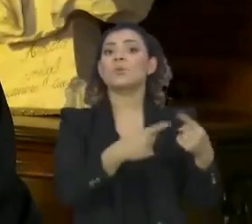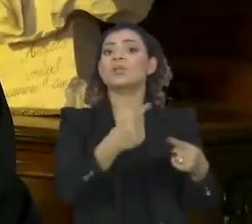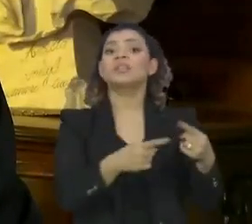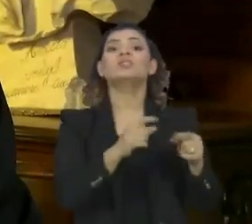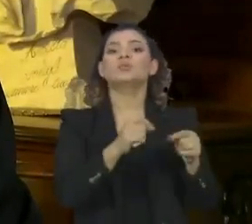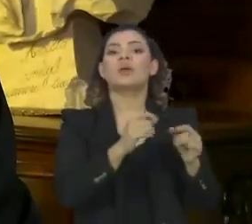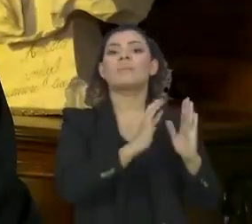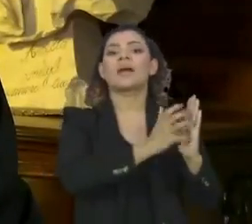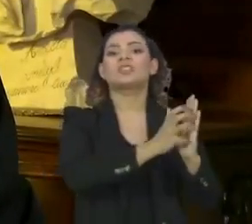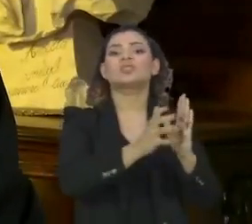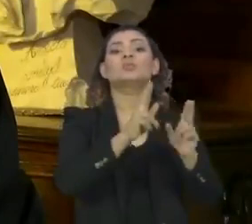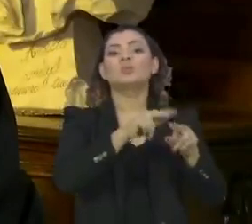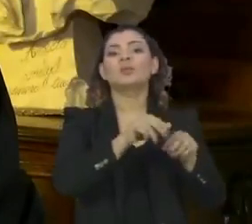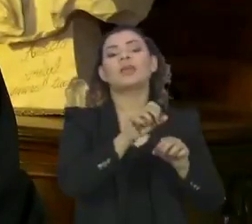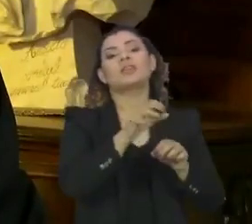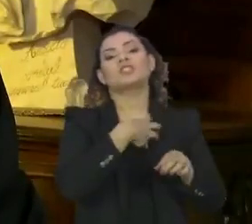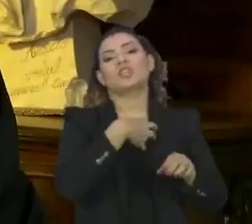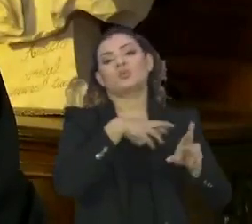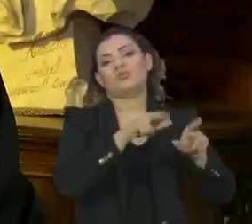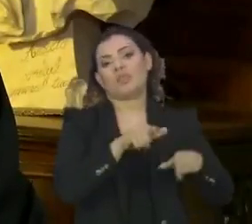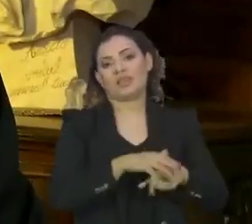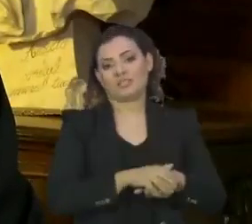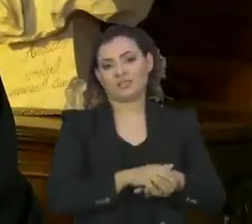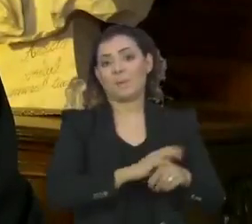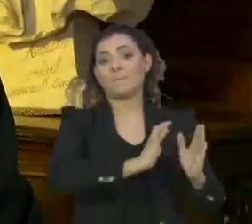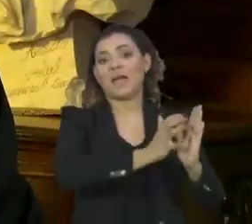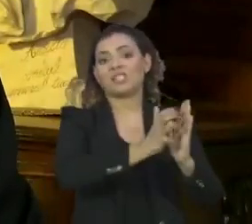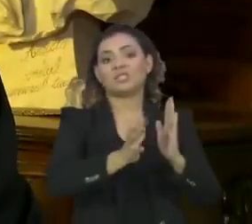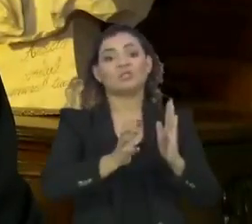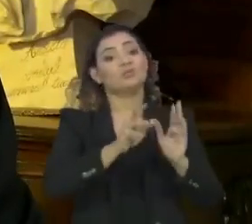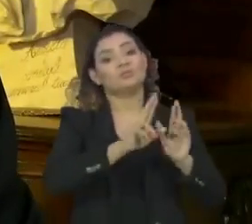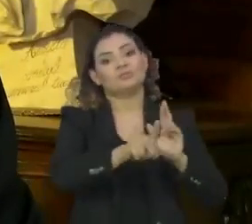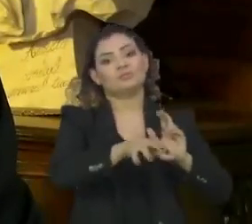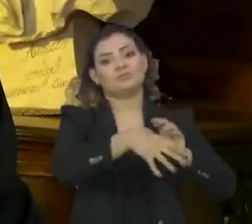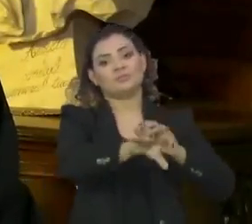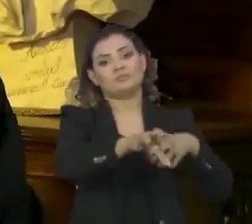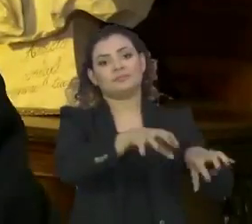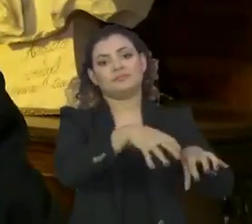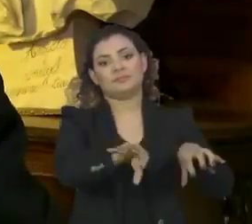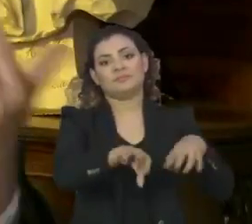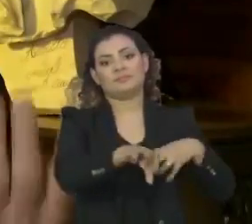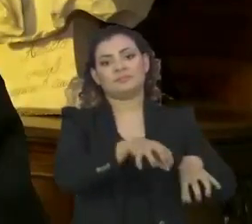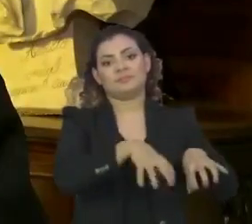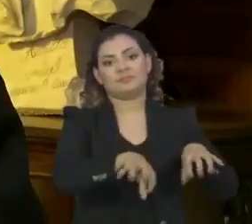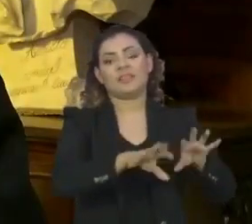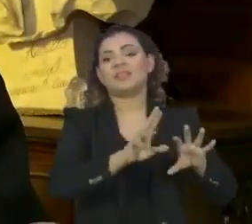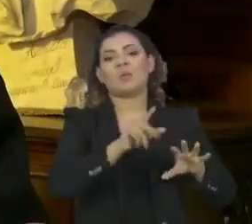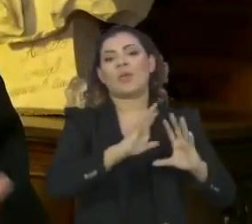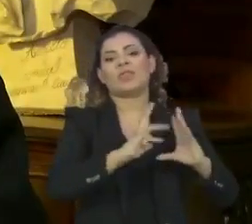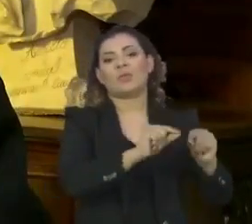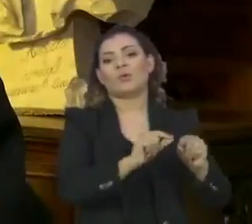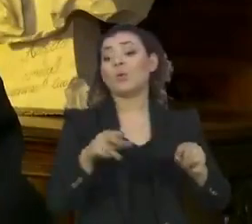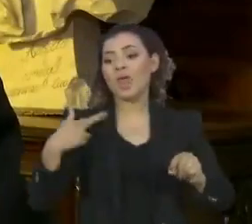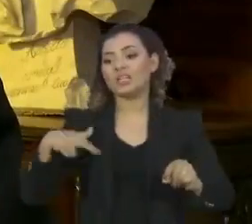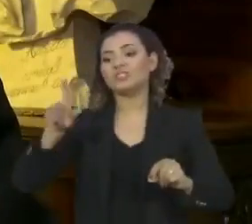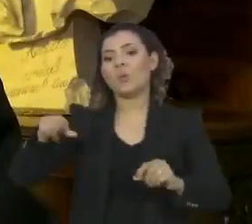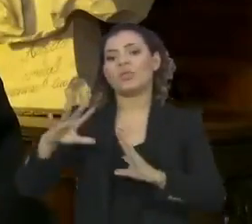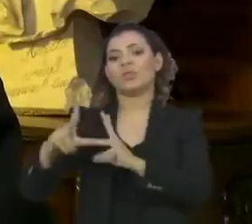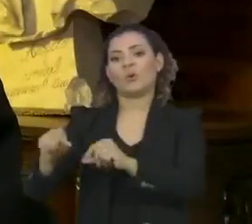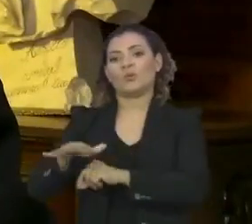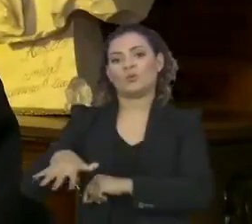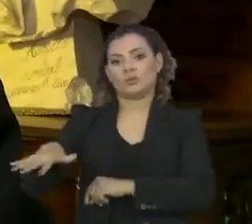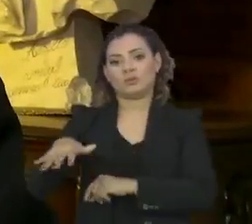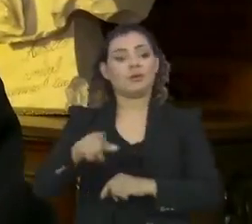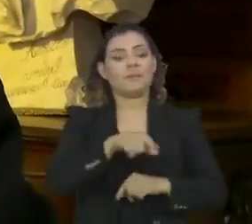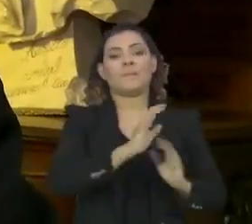organiza em partidos. E os partidos sempre falam de parte, não abrange o todo. O partido